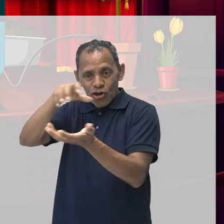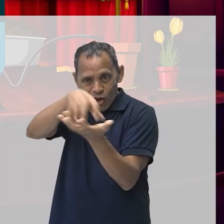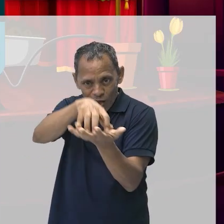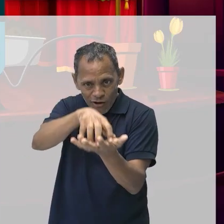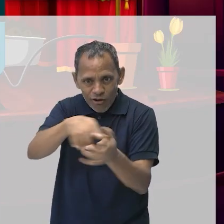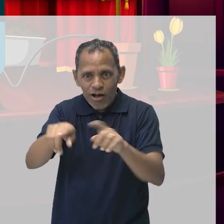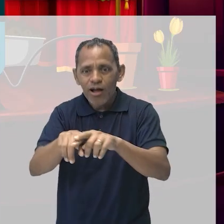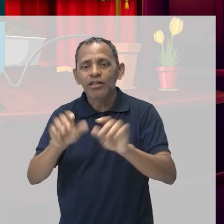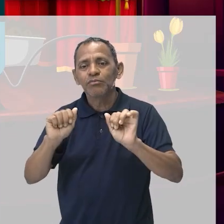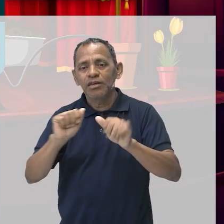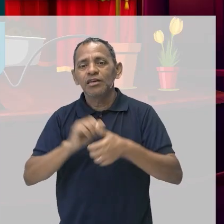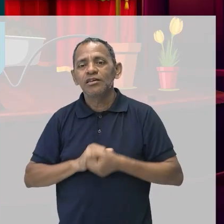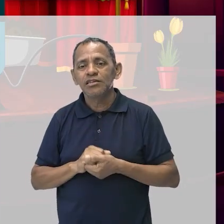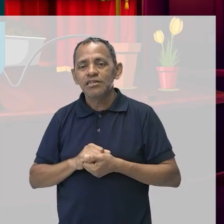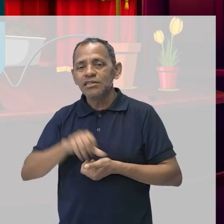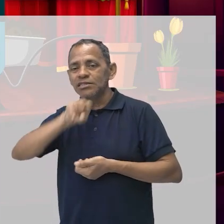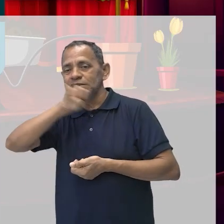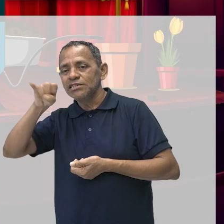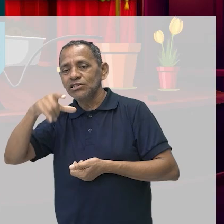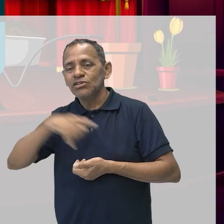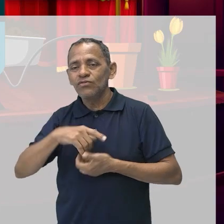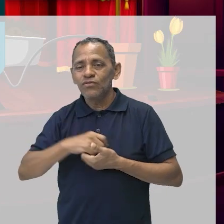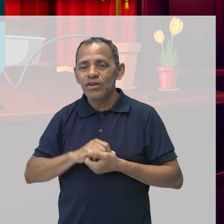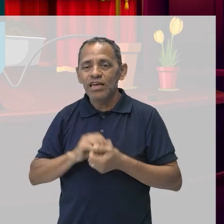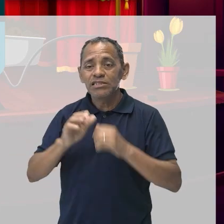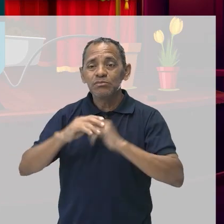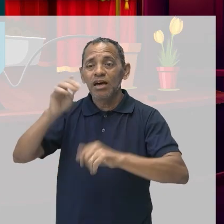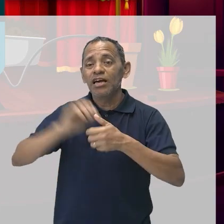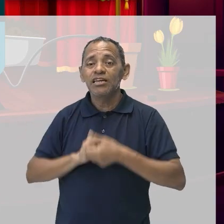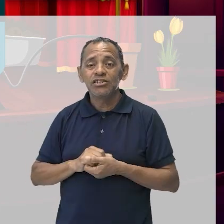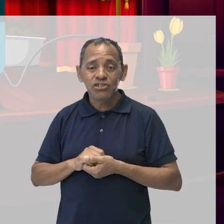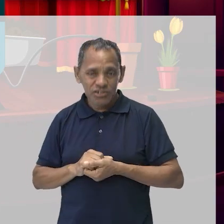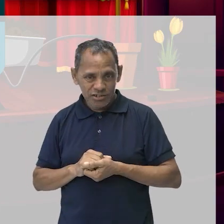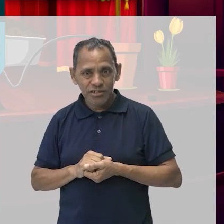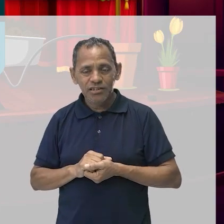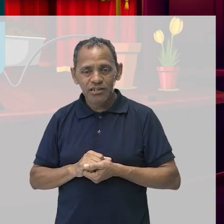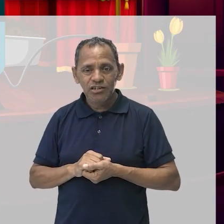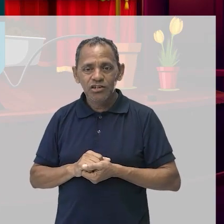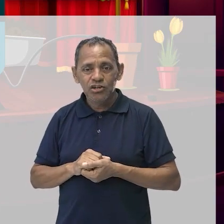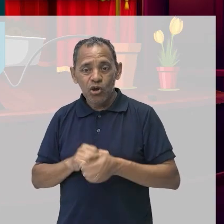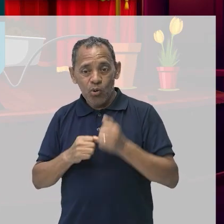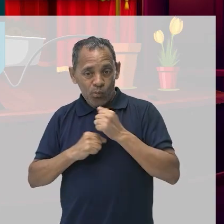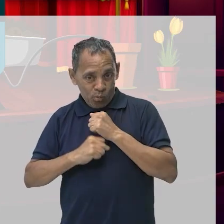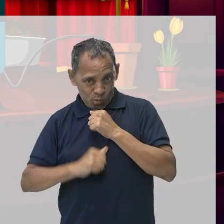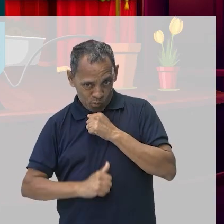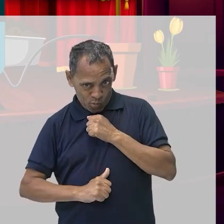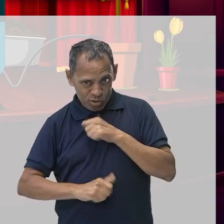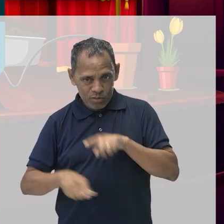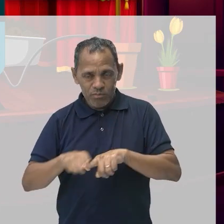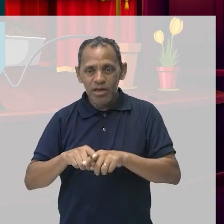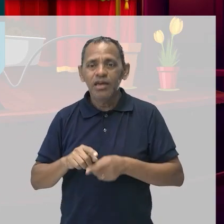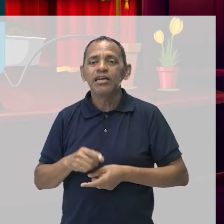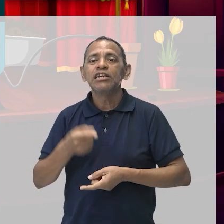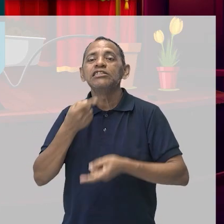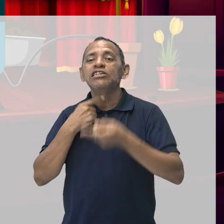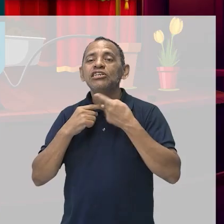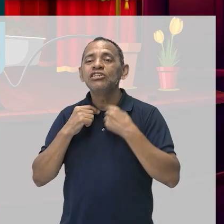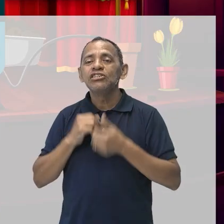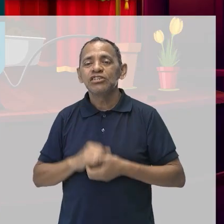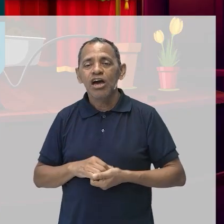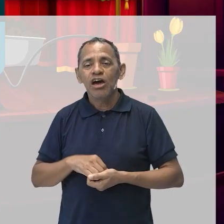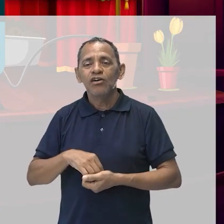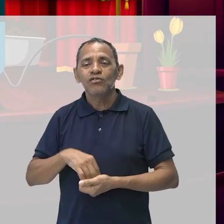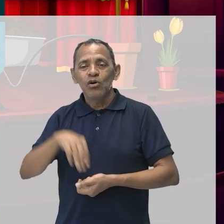do teatro, é porque estava lotado de pessoas. Então, as pessoas desejavam para o artista muita merda,